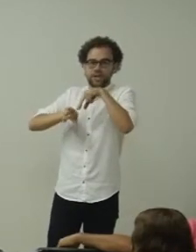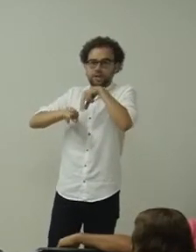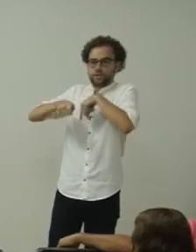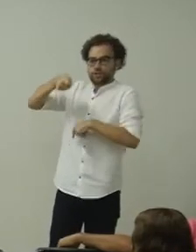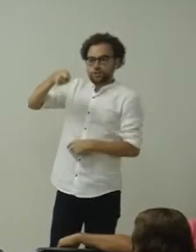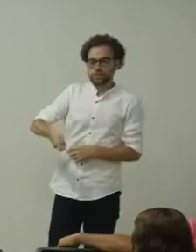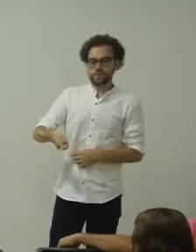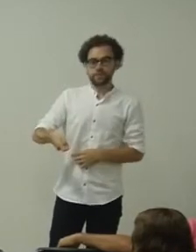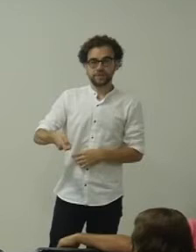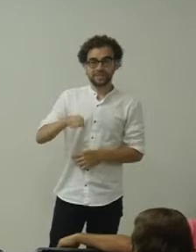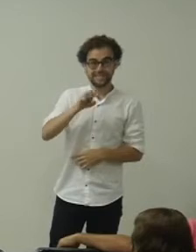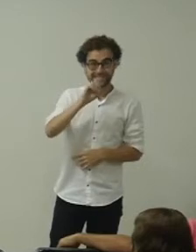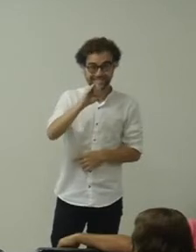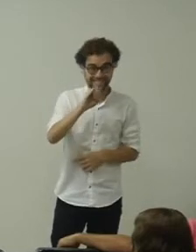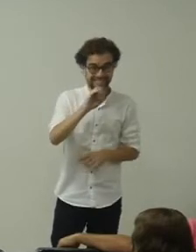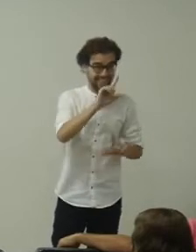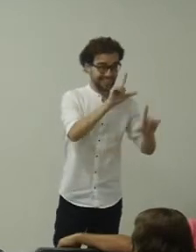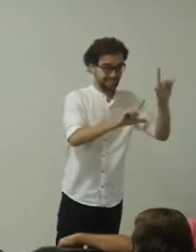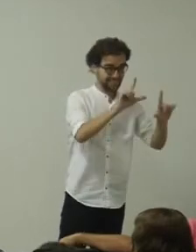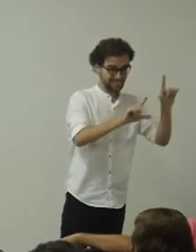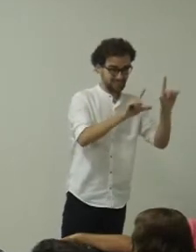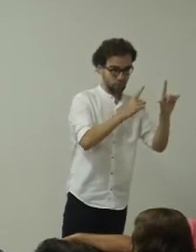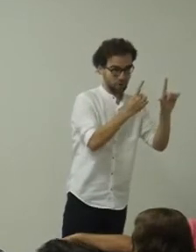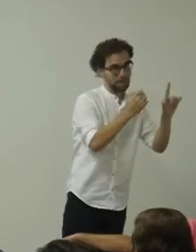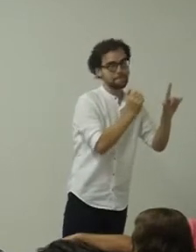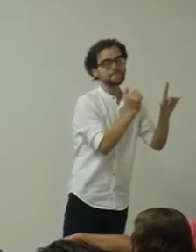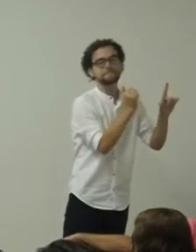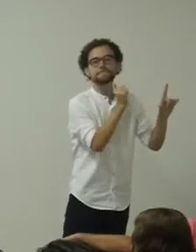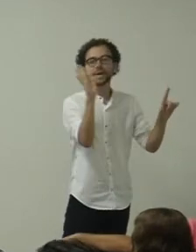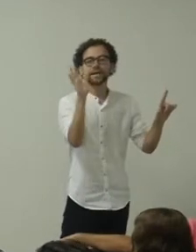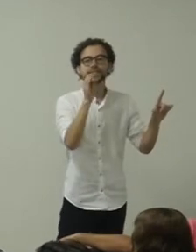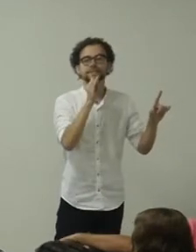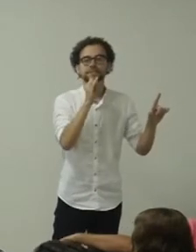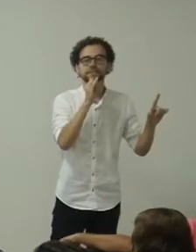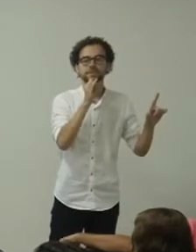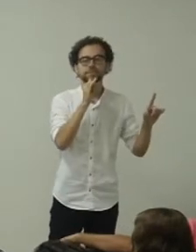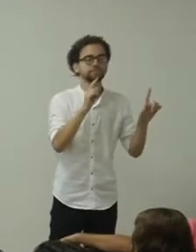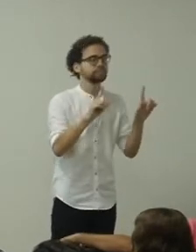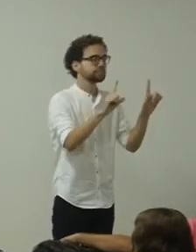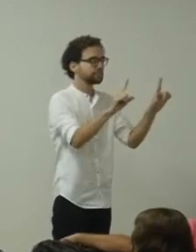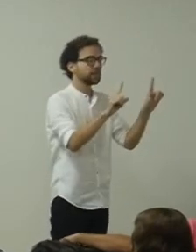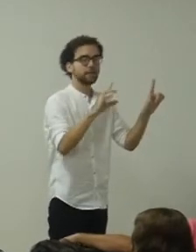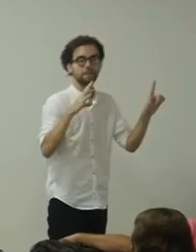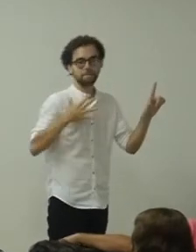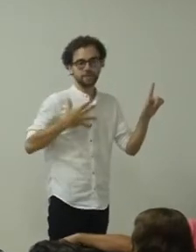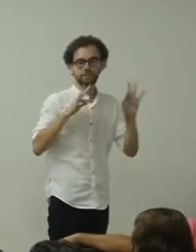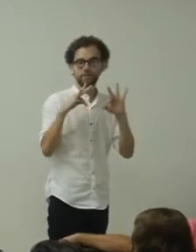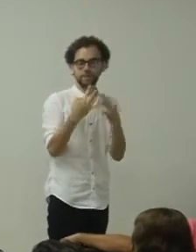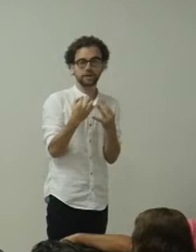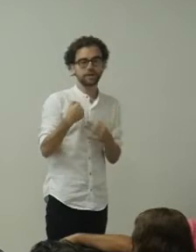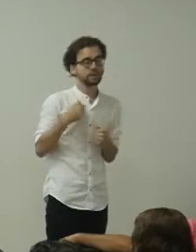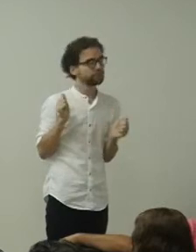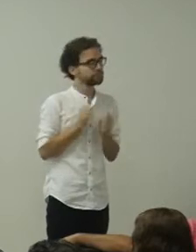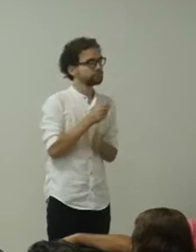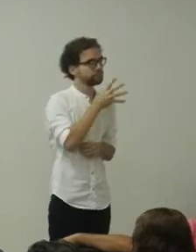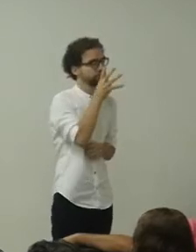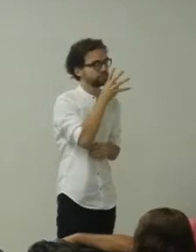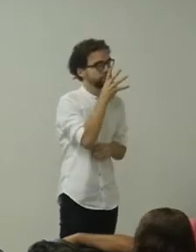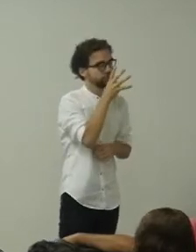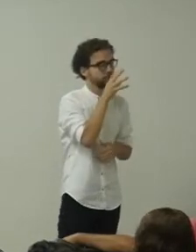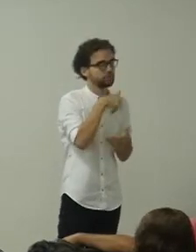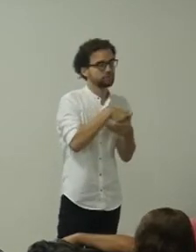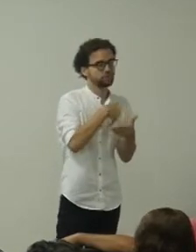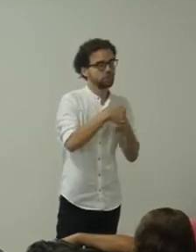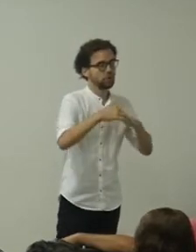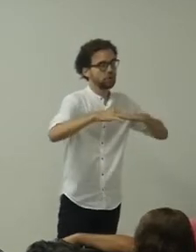eu não tiver mais de uma TV dentro de casa, possivelmente eu e minha família vamos nos submeter a um jogo de futebol. E qual é